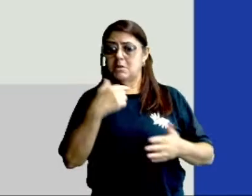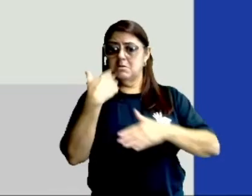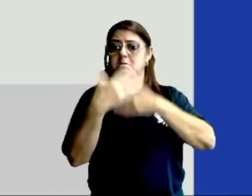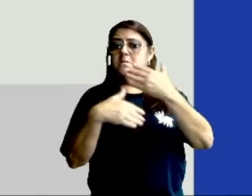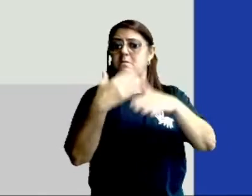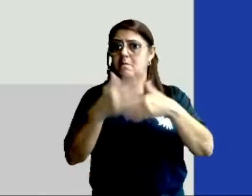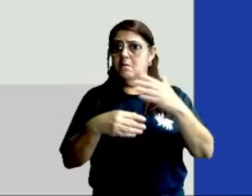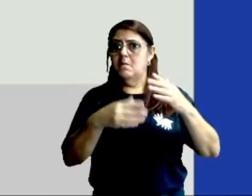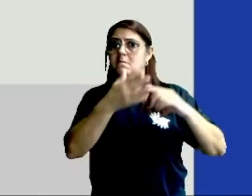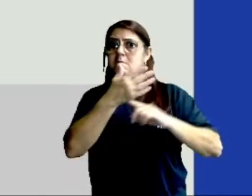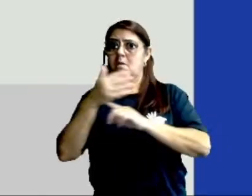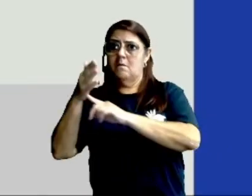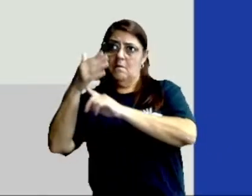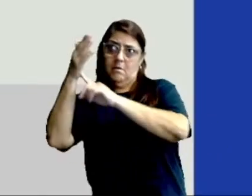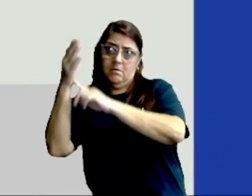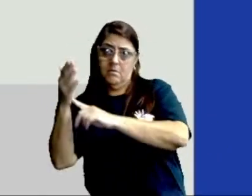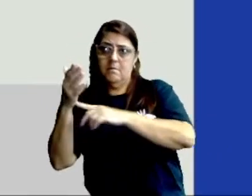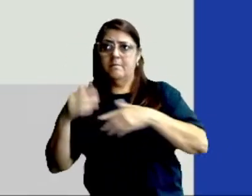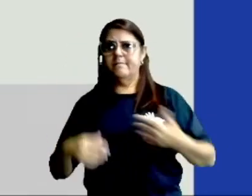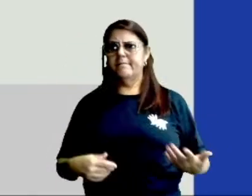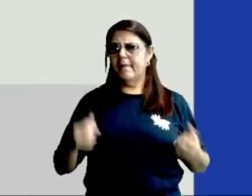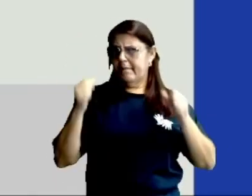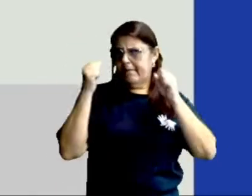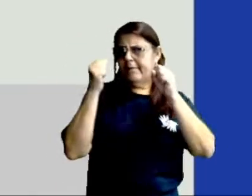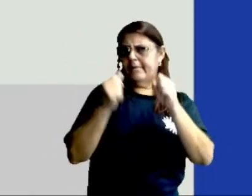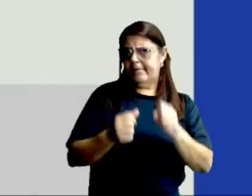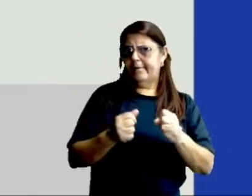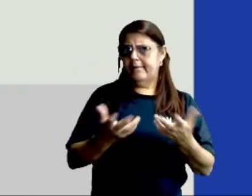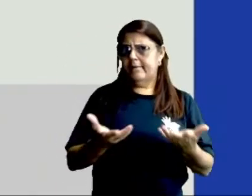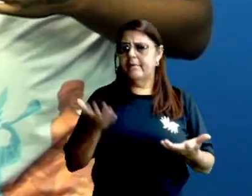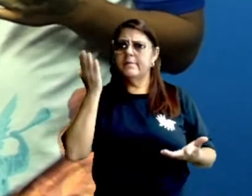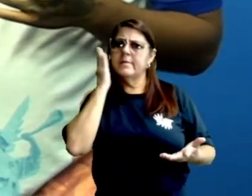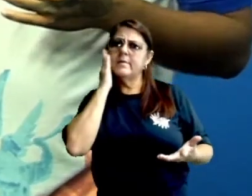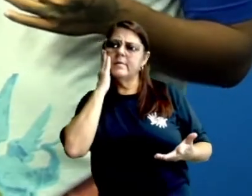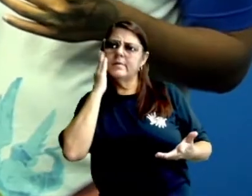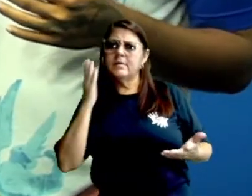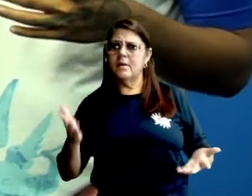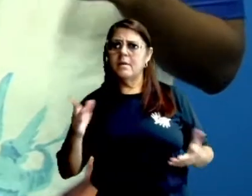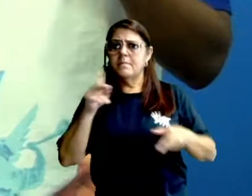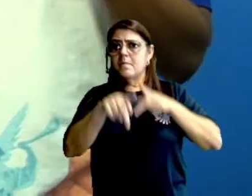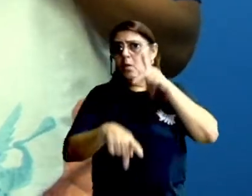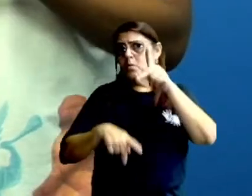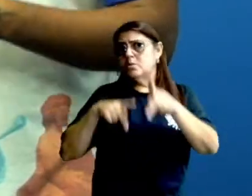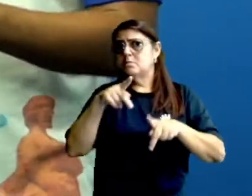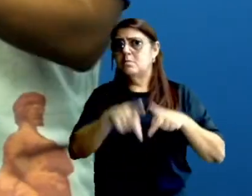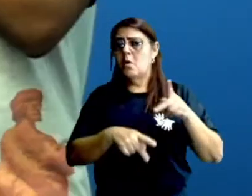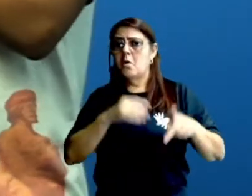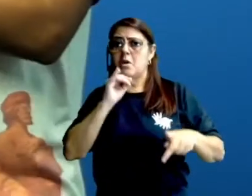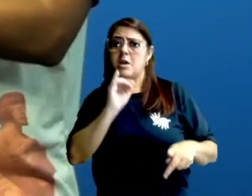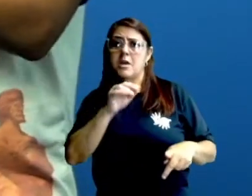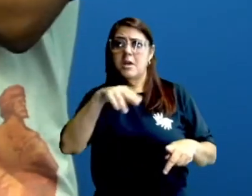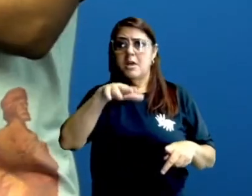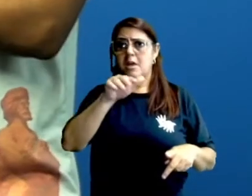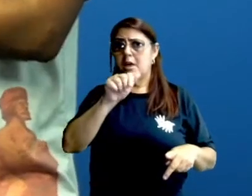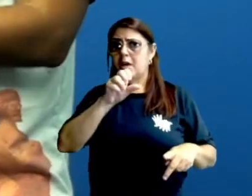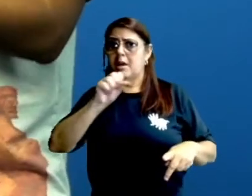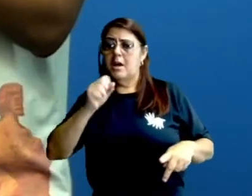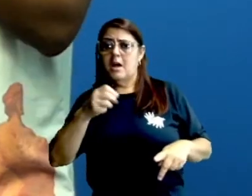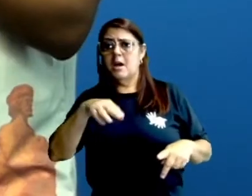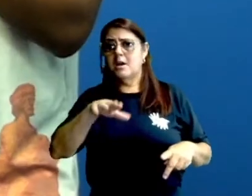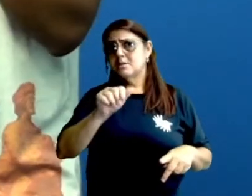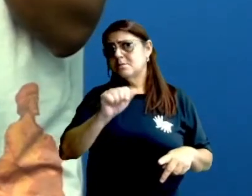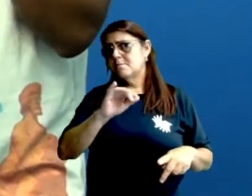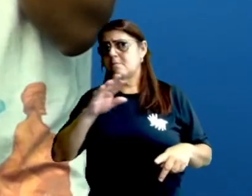desenvolvidos tecnologicamente, certo? Para a gente poder falar sobre esses povos, os Incas, os Astecas, os